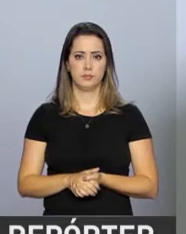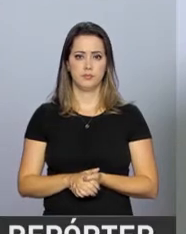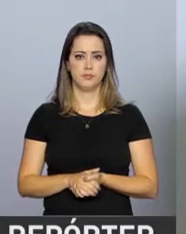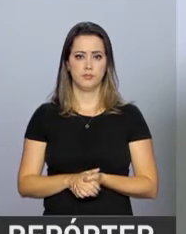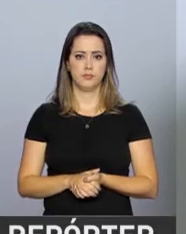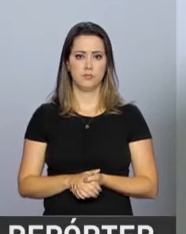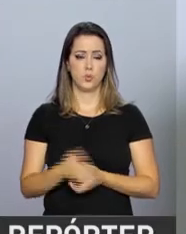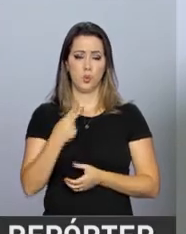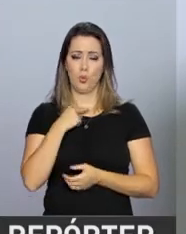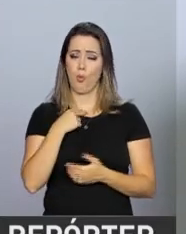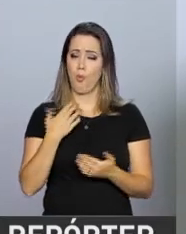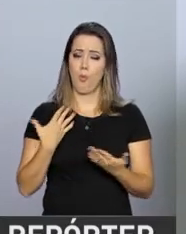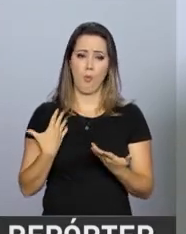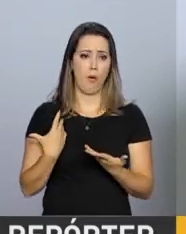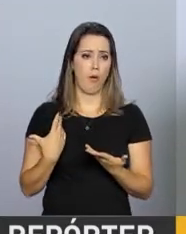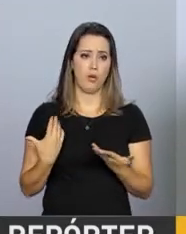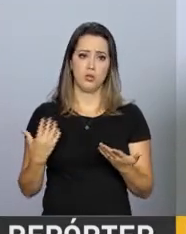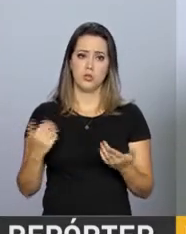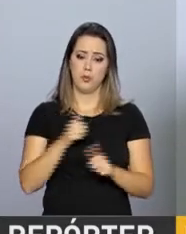uma reforma